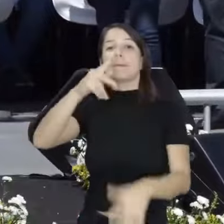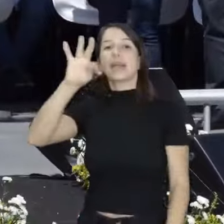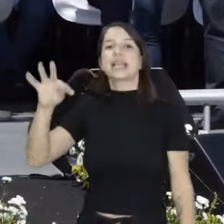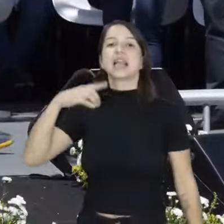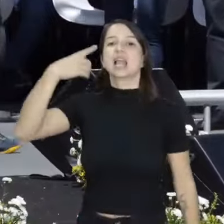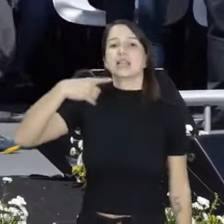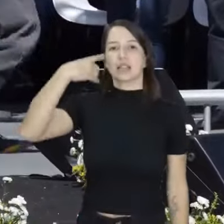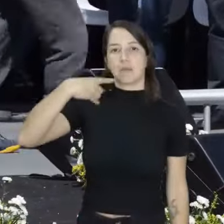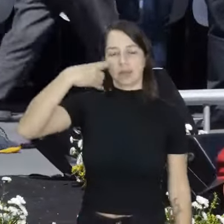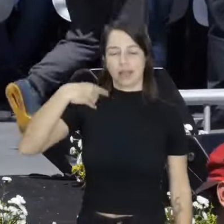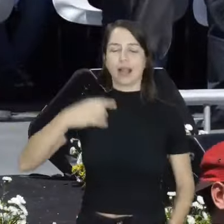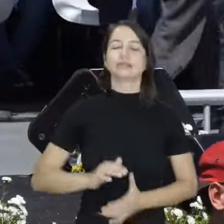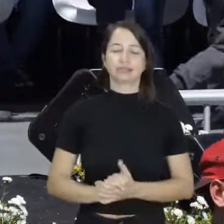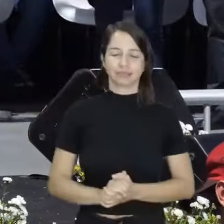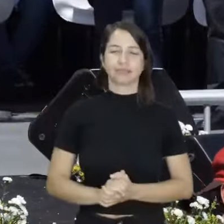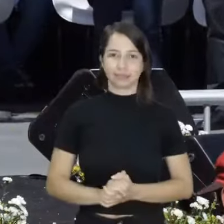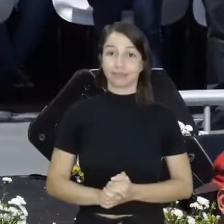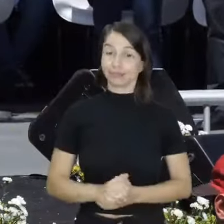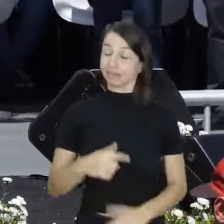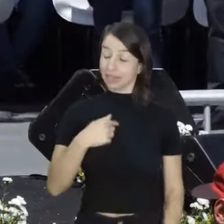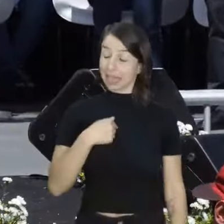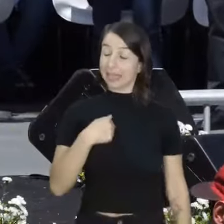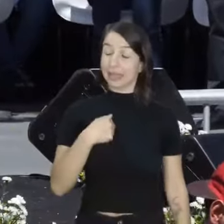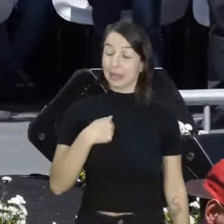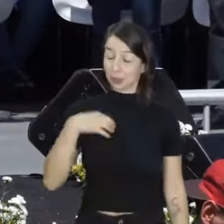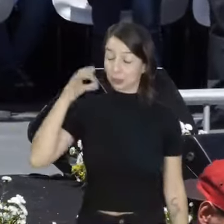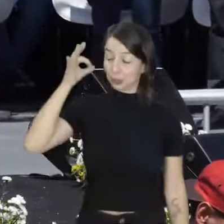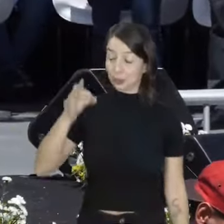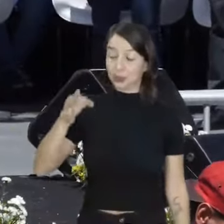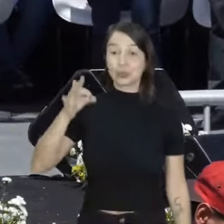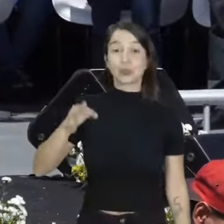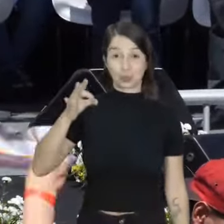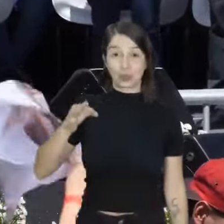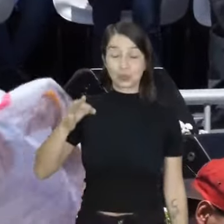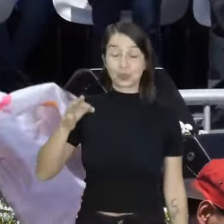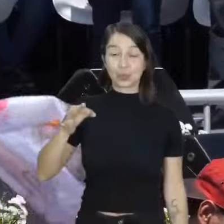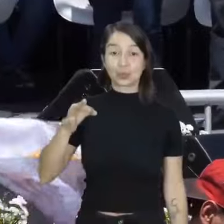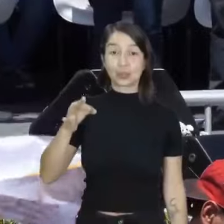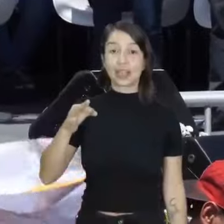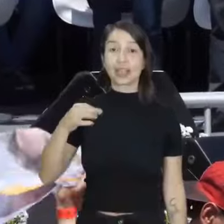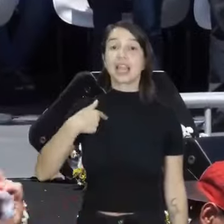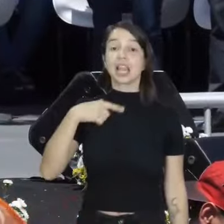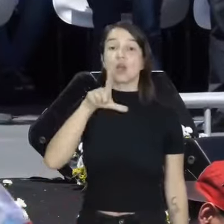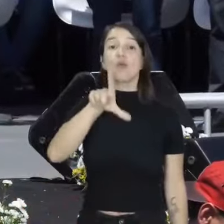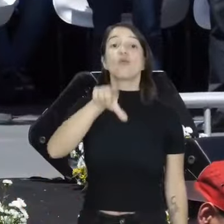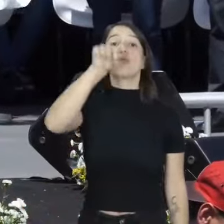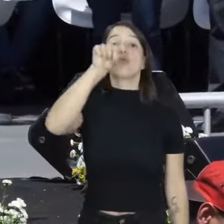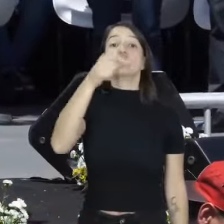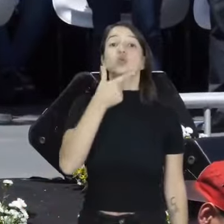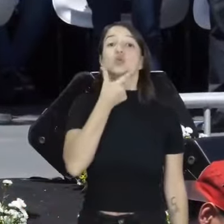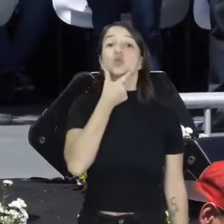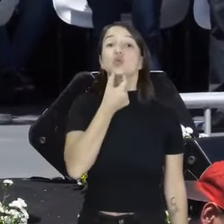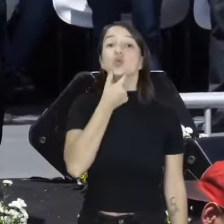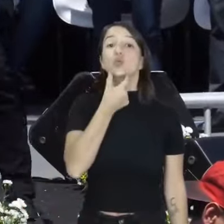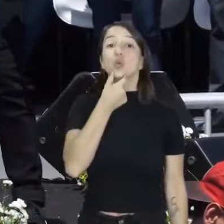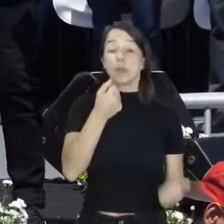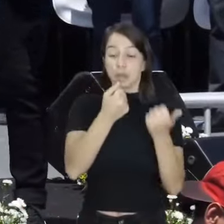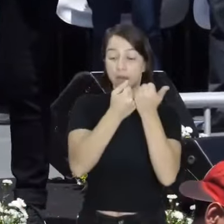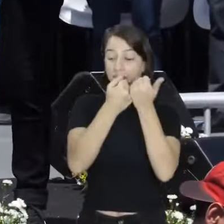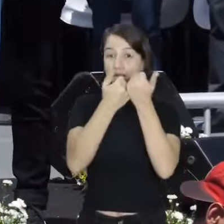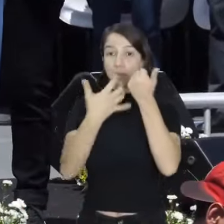eu realmente, olha a diferença. Eu vou escolher um homem para ser meu vice. Olha, o Décio escolheu